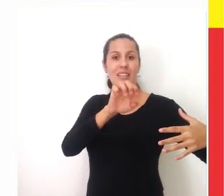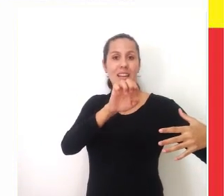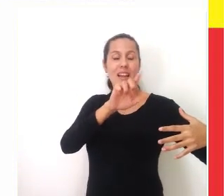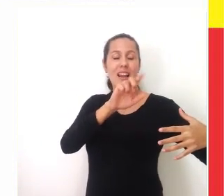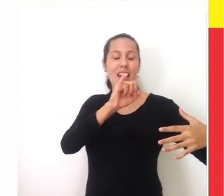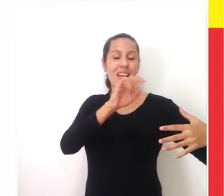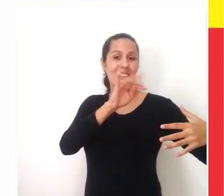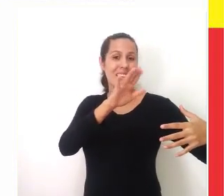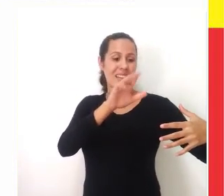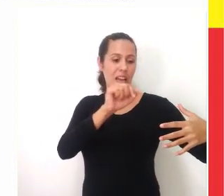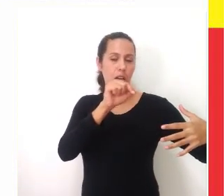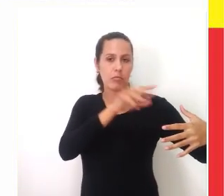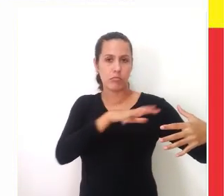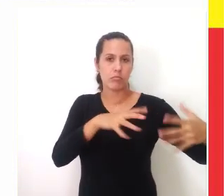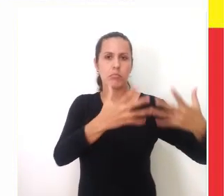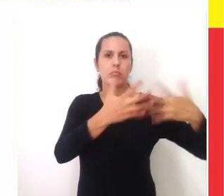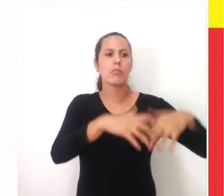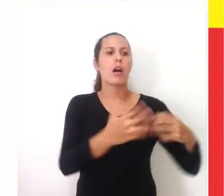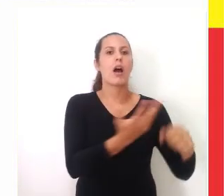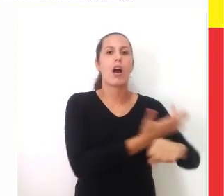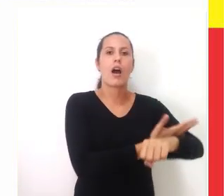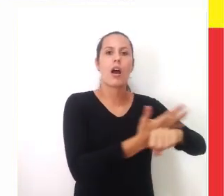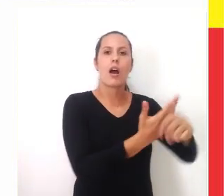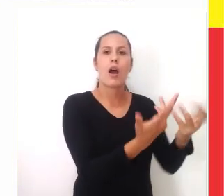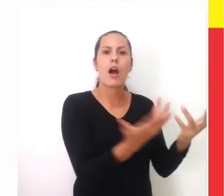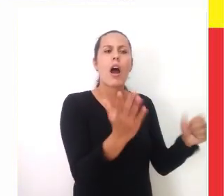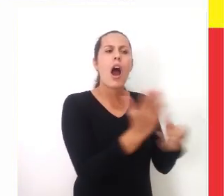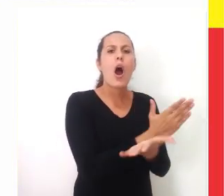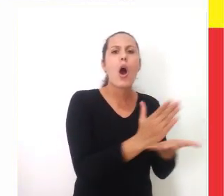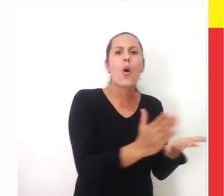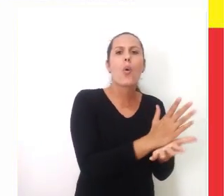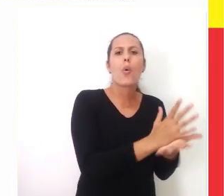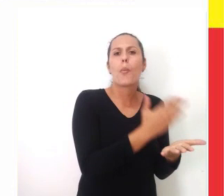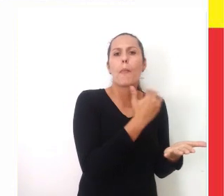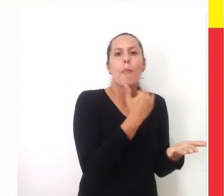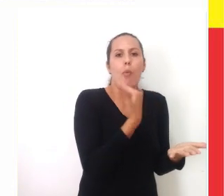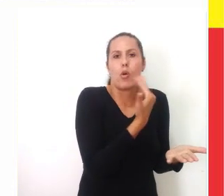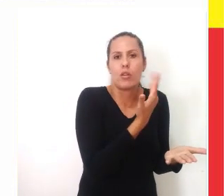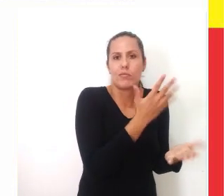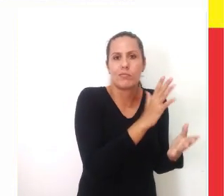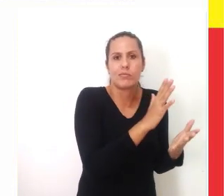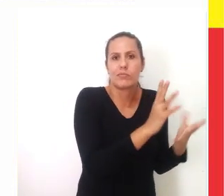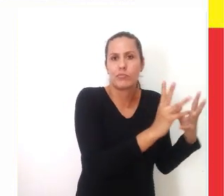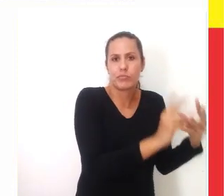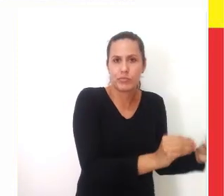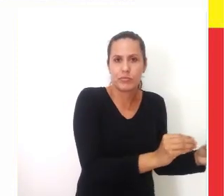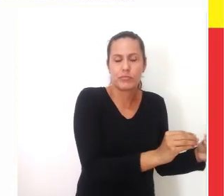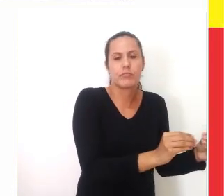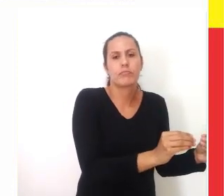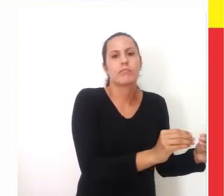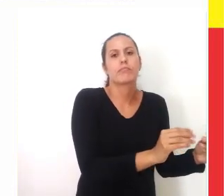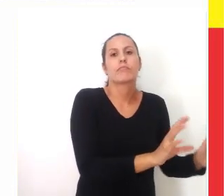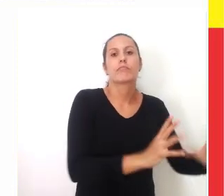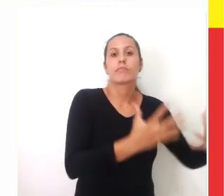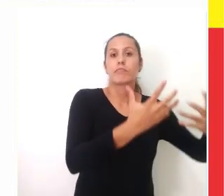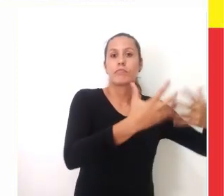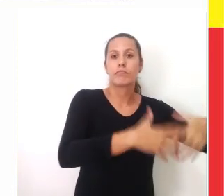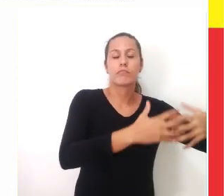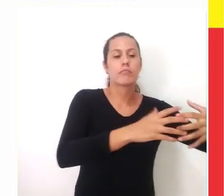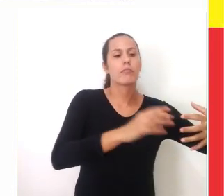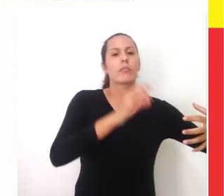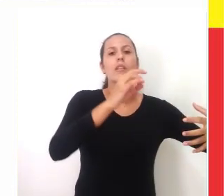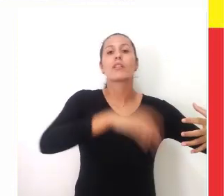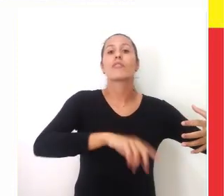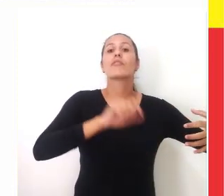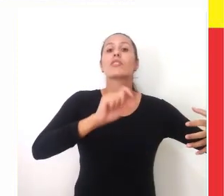materiais vegetais, eles vão morrer. E quando eles vão morrer, eles se